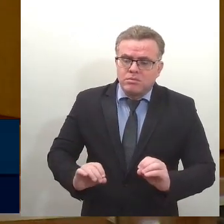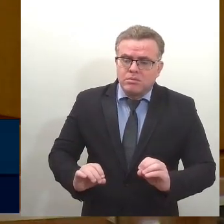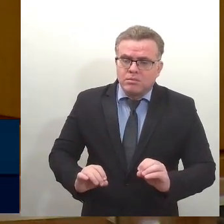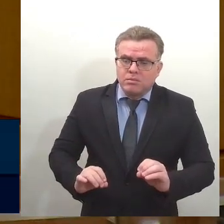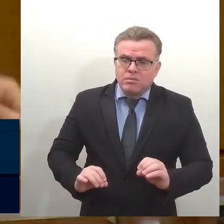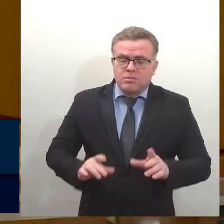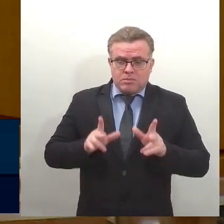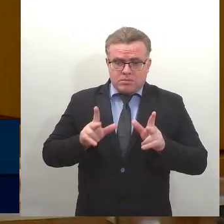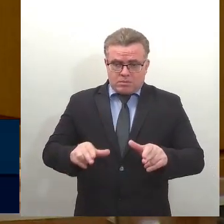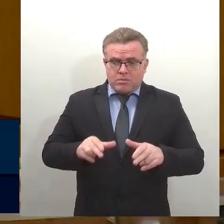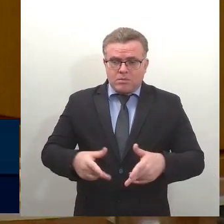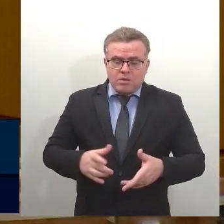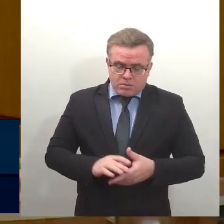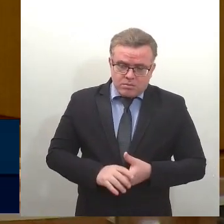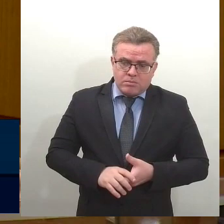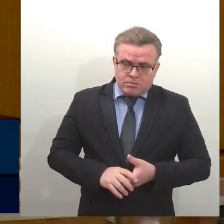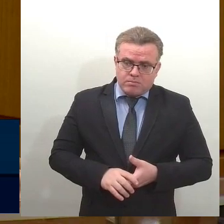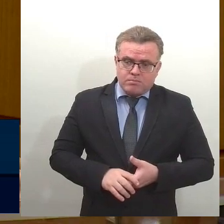consolida